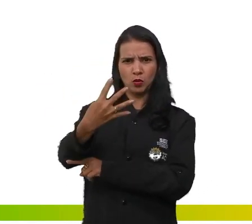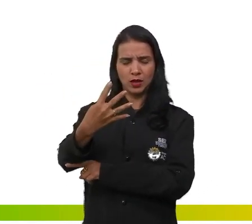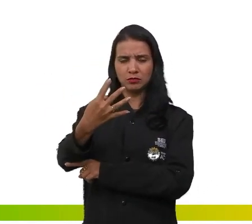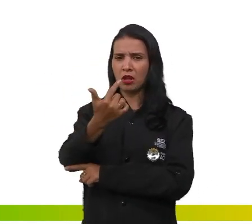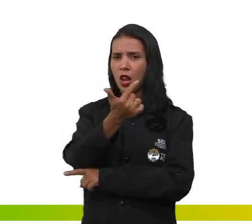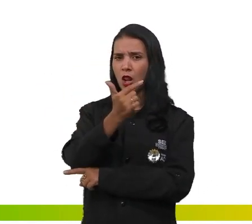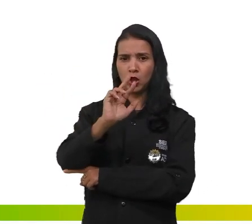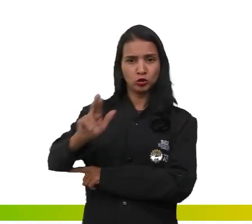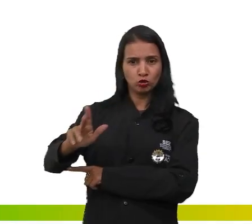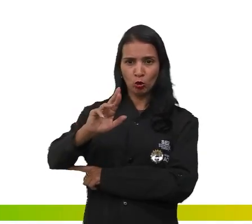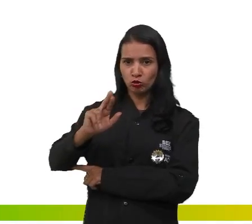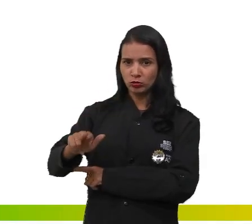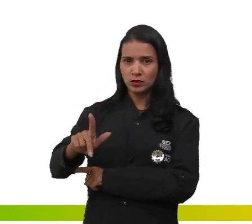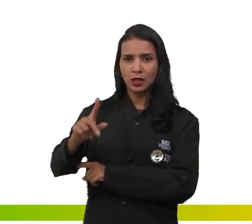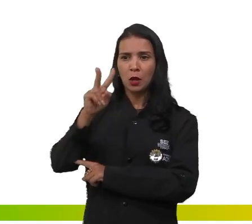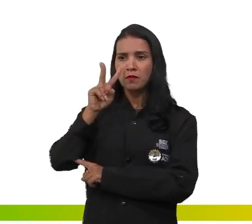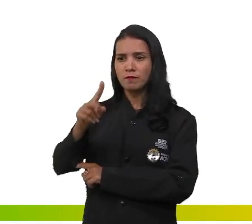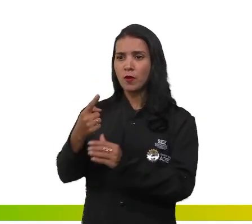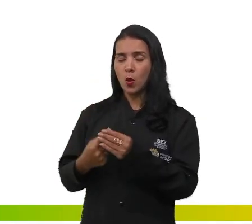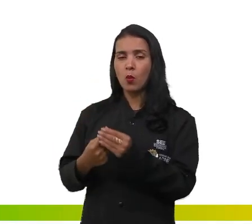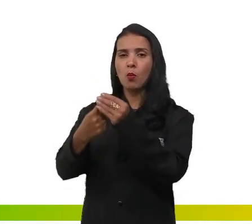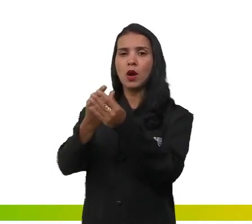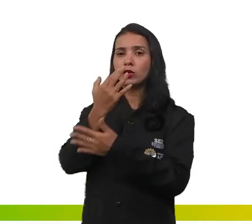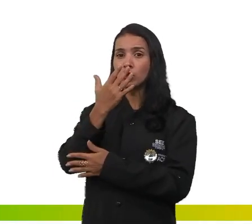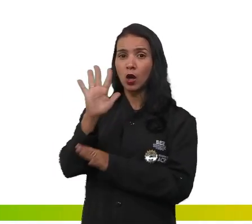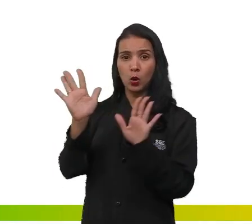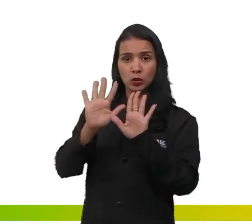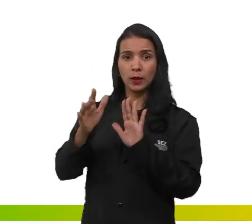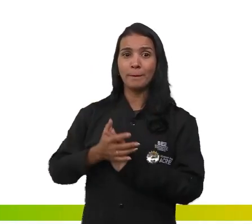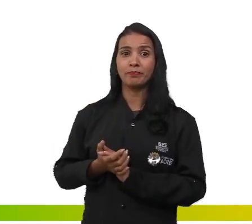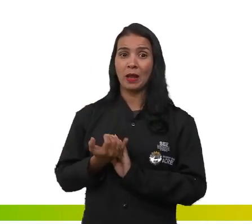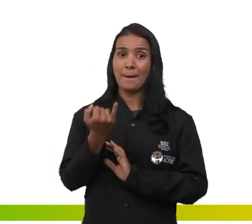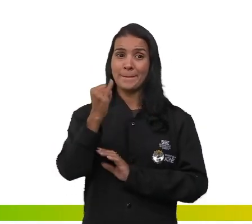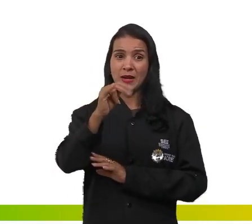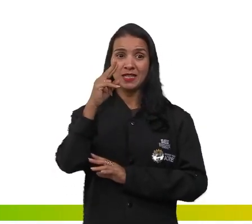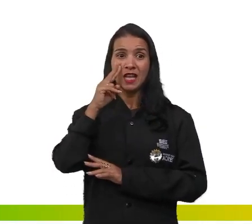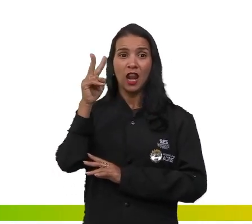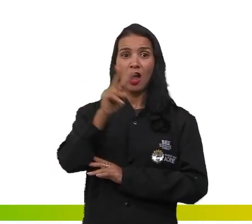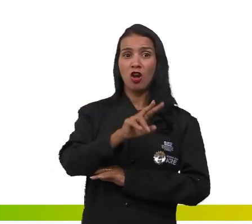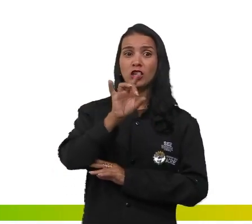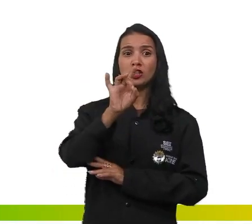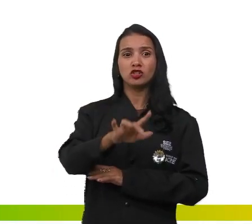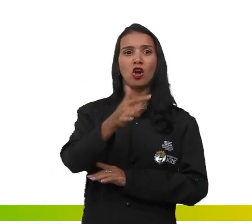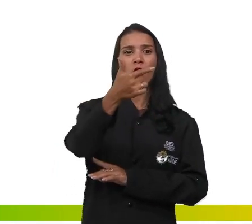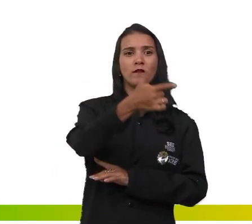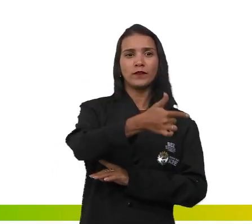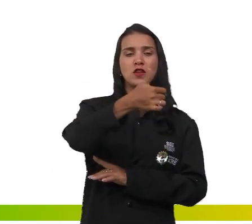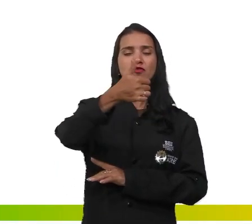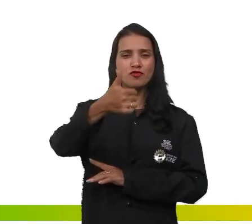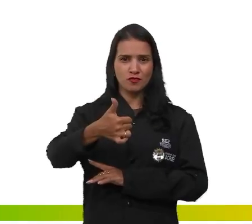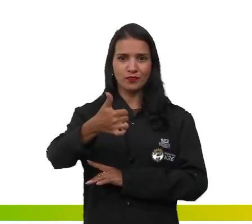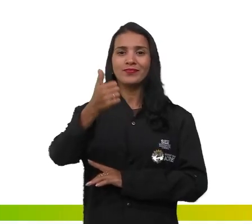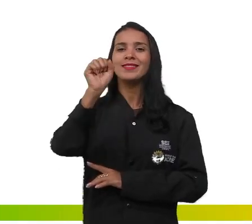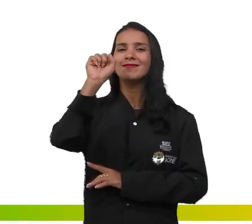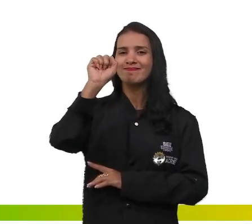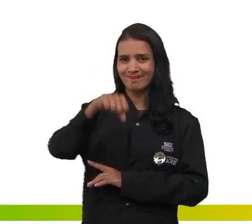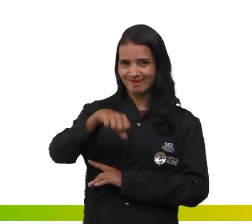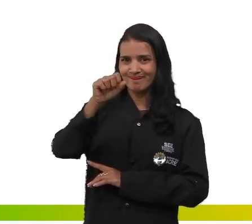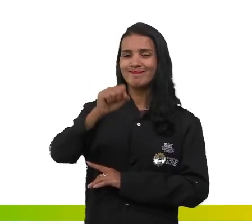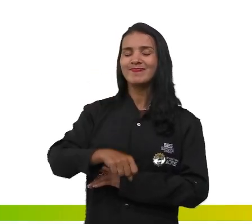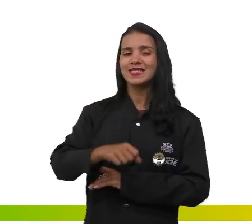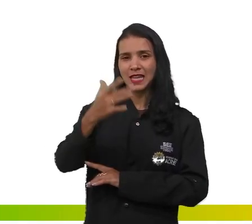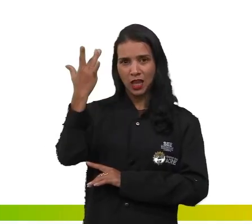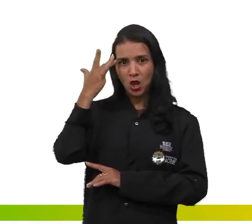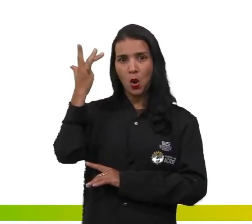apresenta daltonismo. Caso a pessoa identifique o número 21, ela é provavelmente daltônica para as cores vermelha